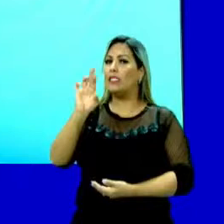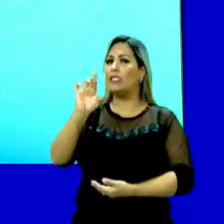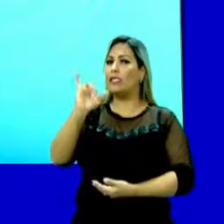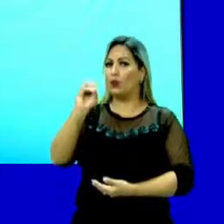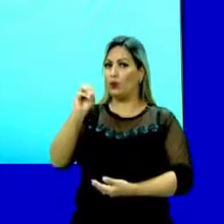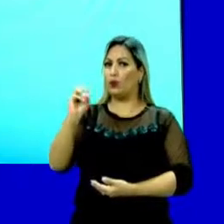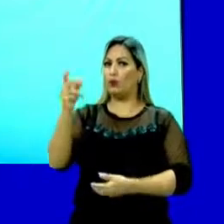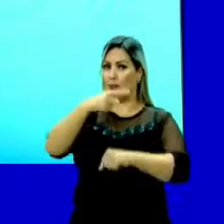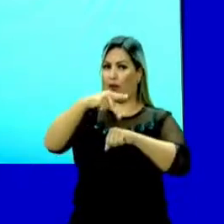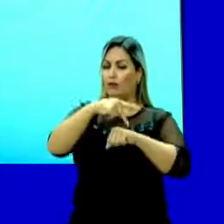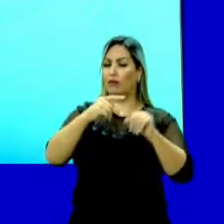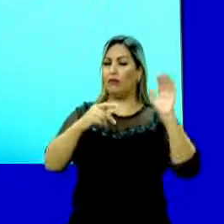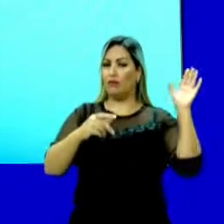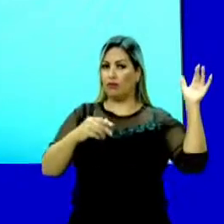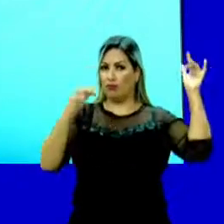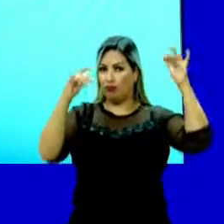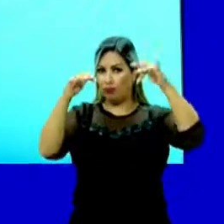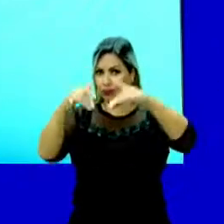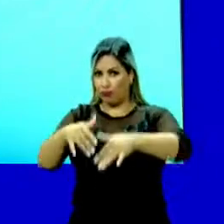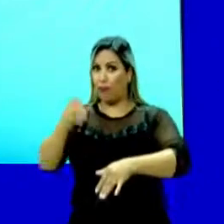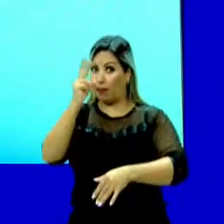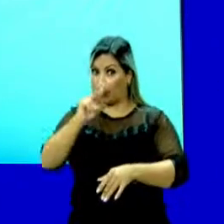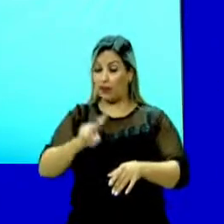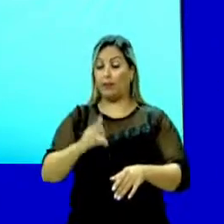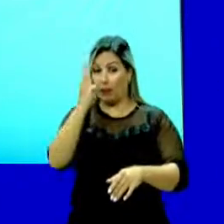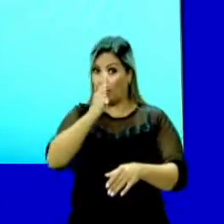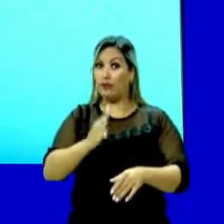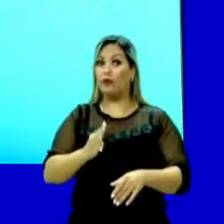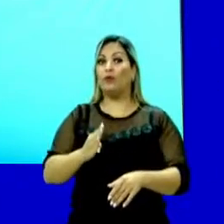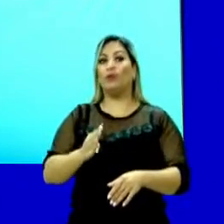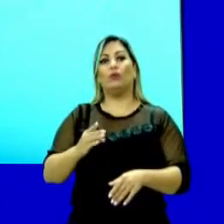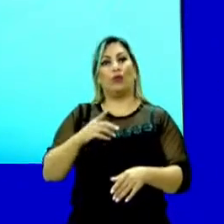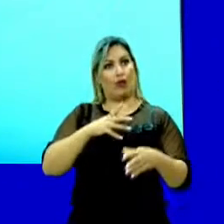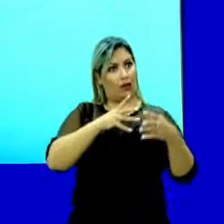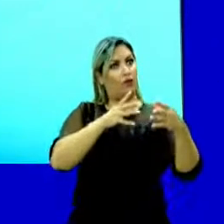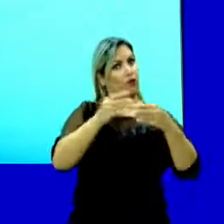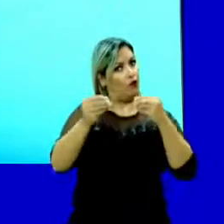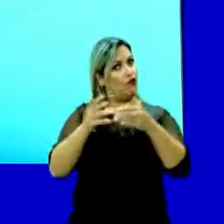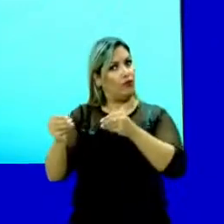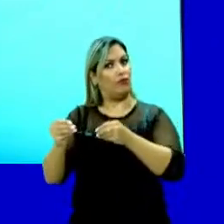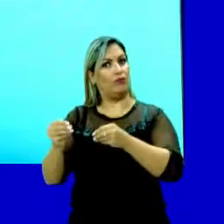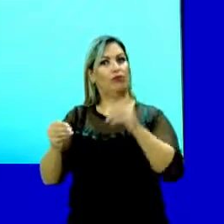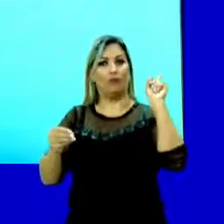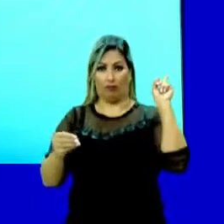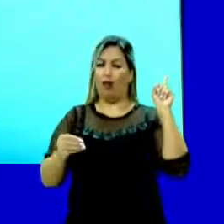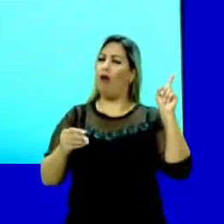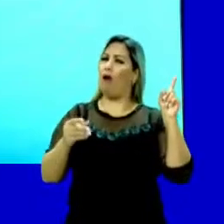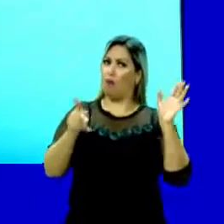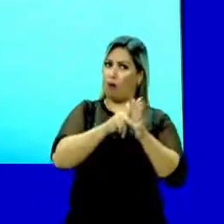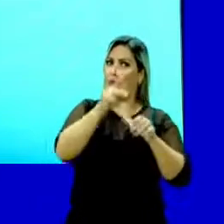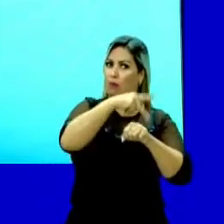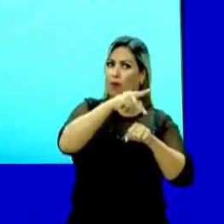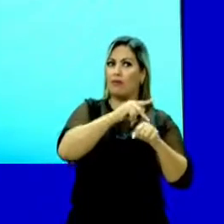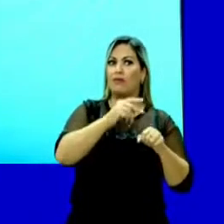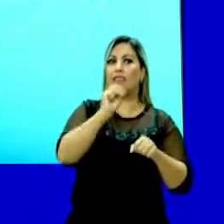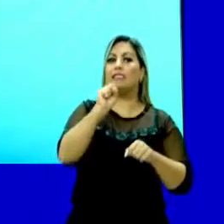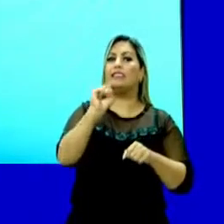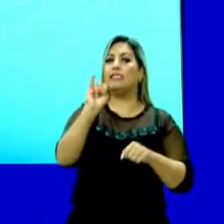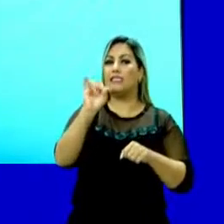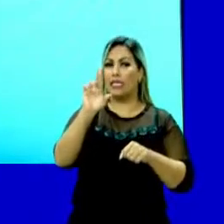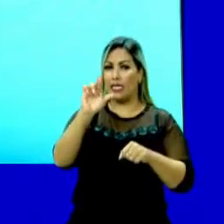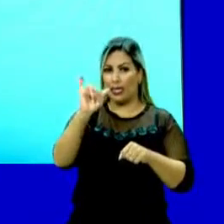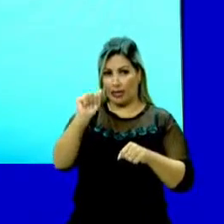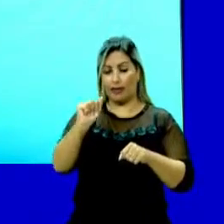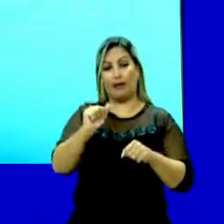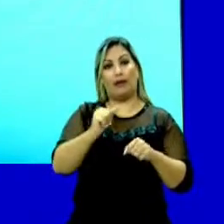o status de refugiados. Sim, tá? Estão sendo refugiados, saindo de lá por conta da situação que não